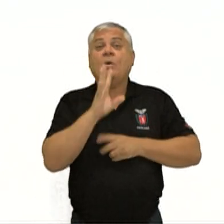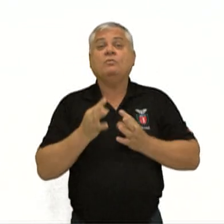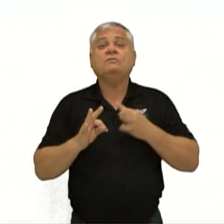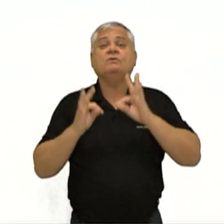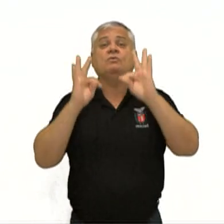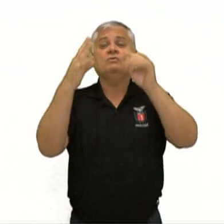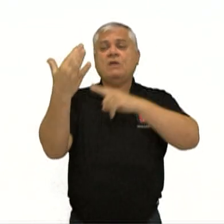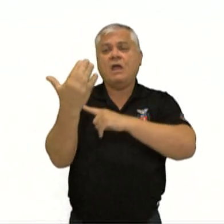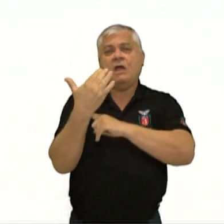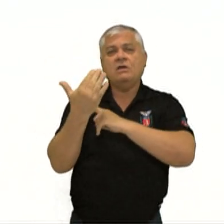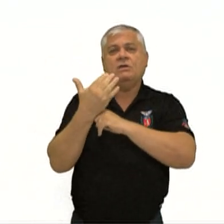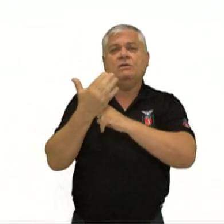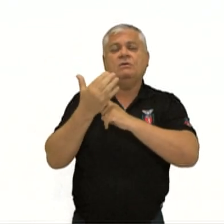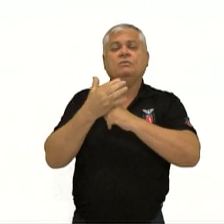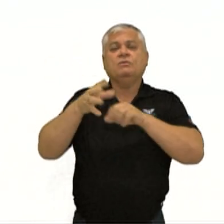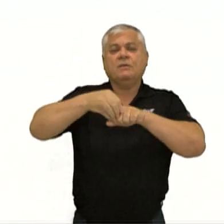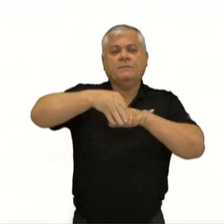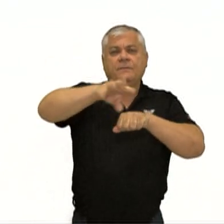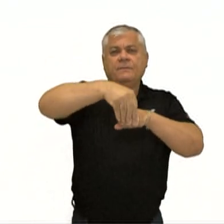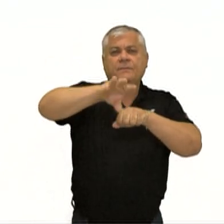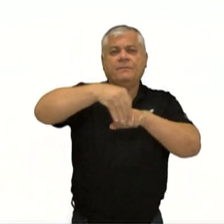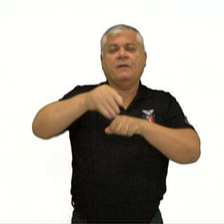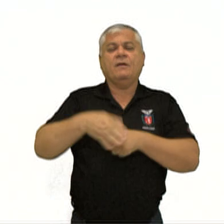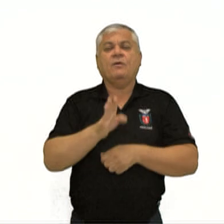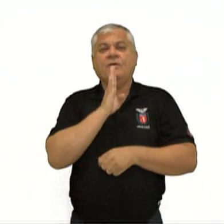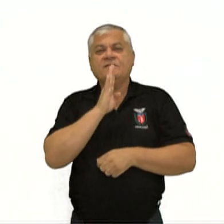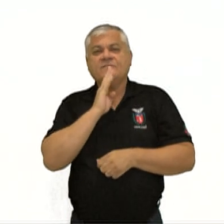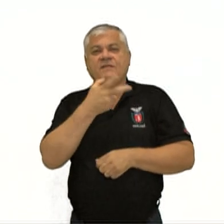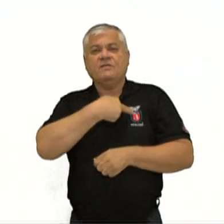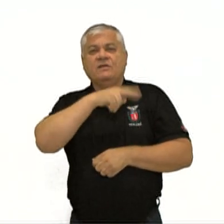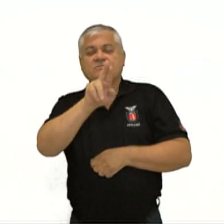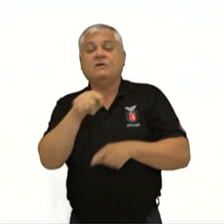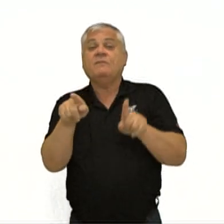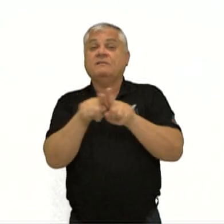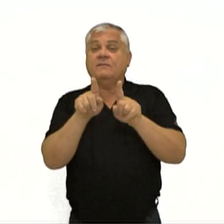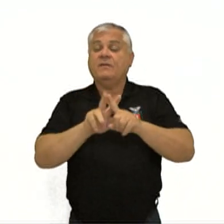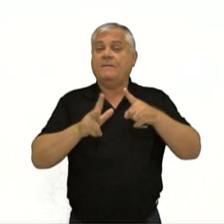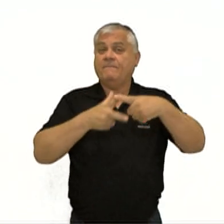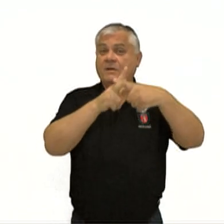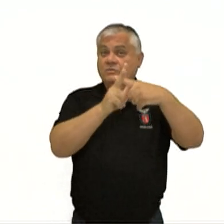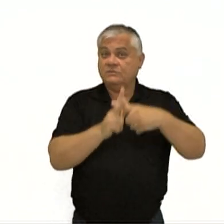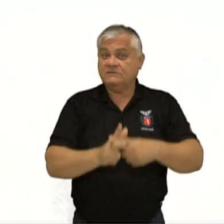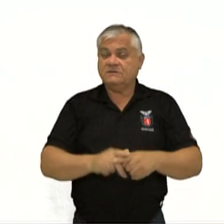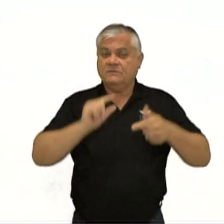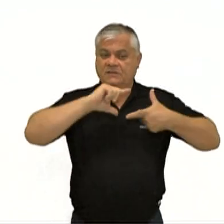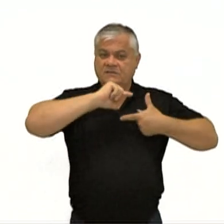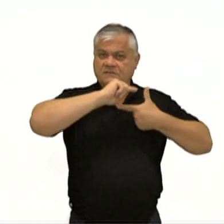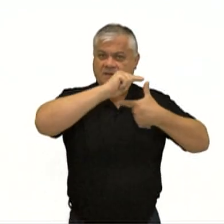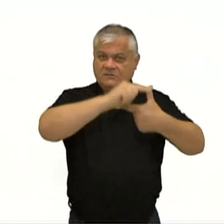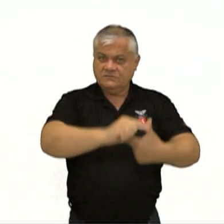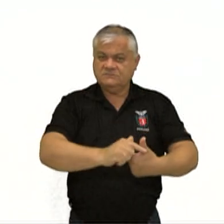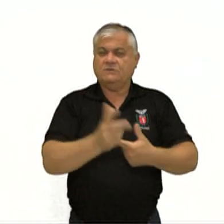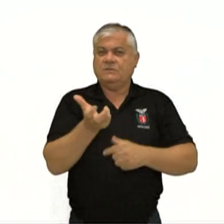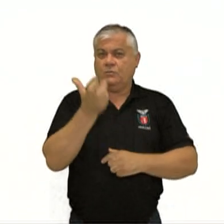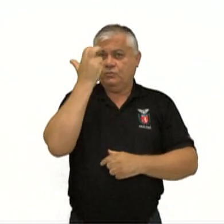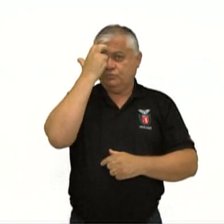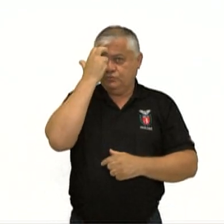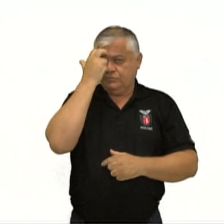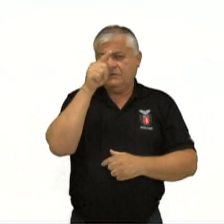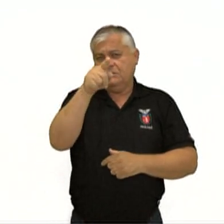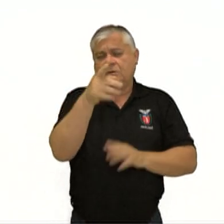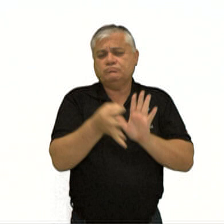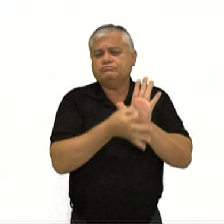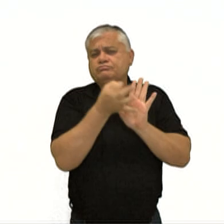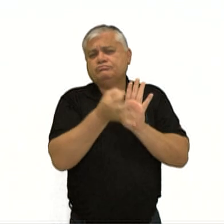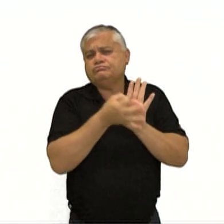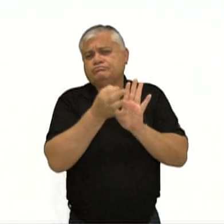da divulgação dos conhecimentos religiosos, mas também para manutenção das tradições, das culturas. Argumente